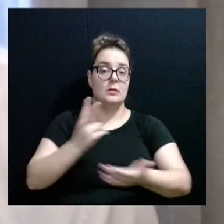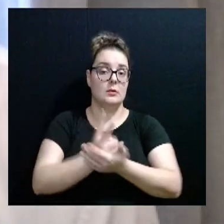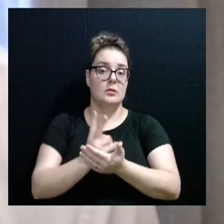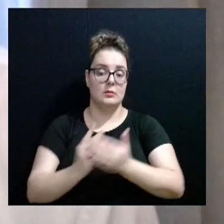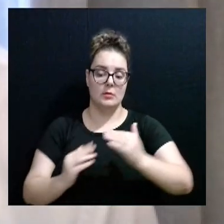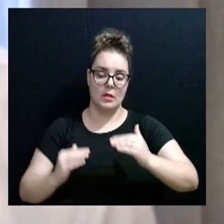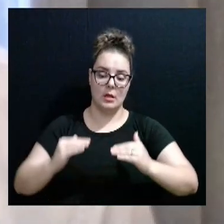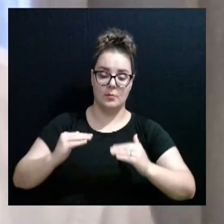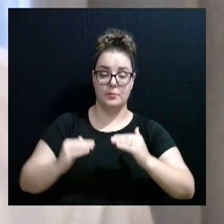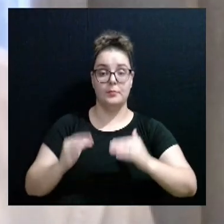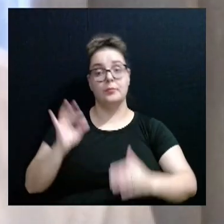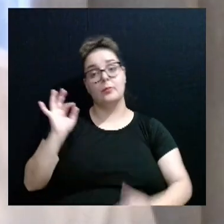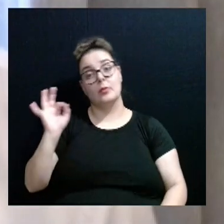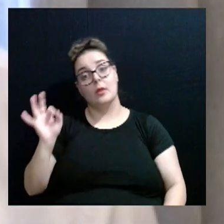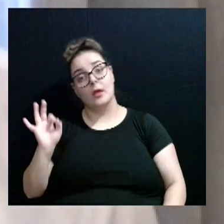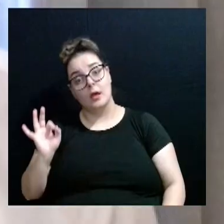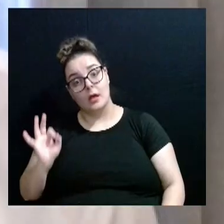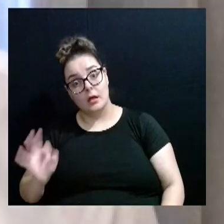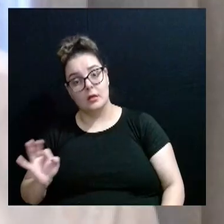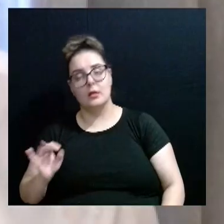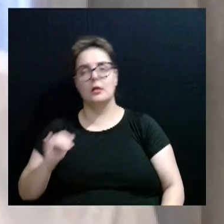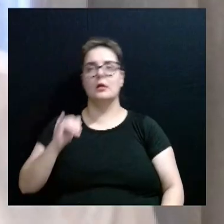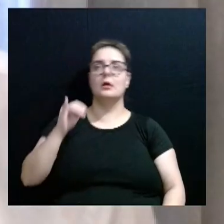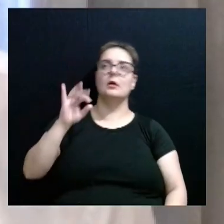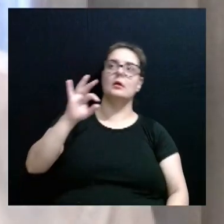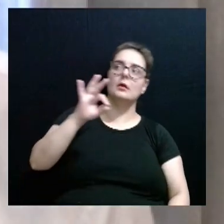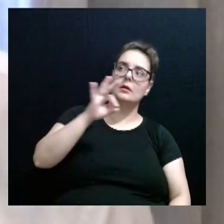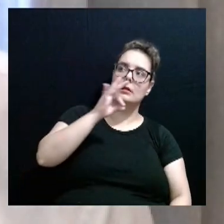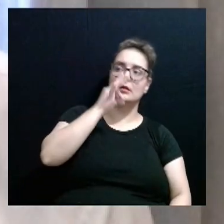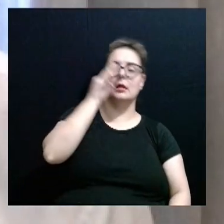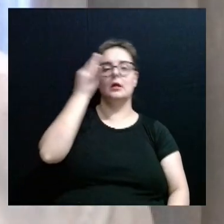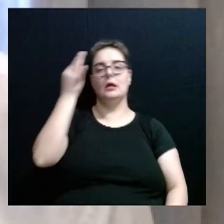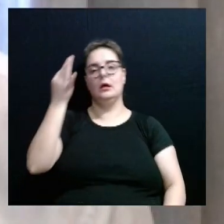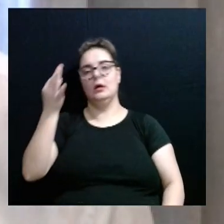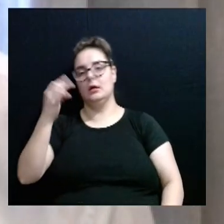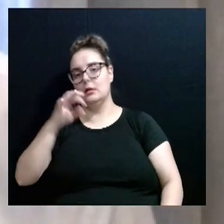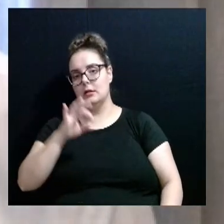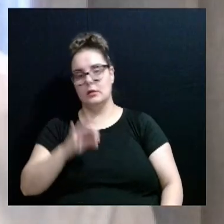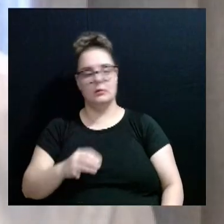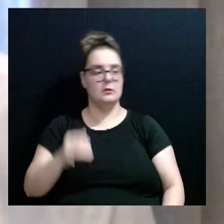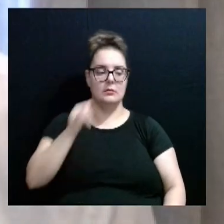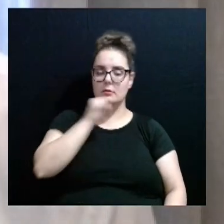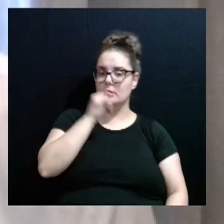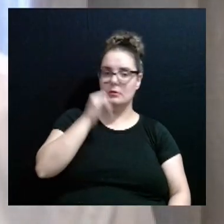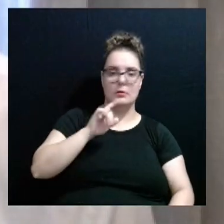que Itália, enfim, França e qualquer outro país que se sinta